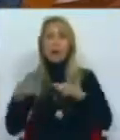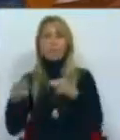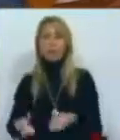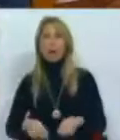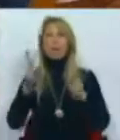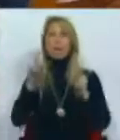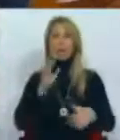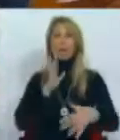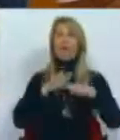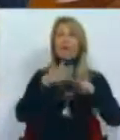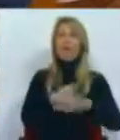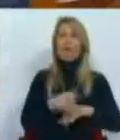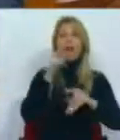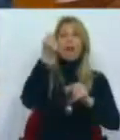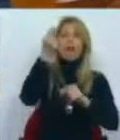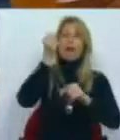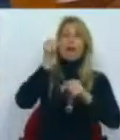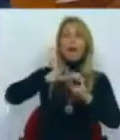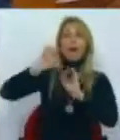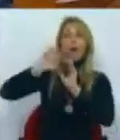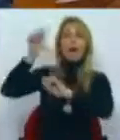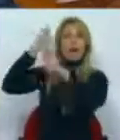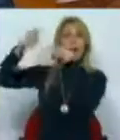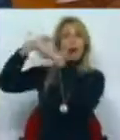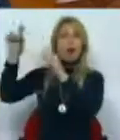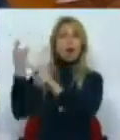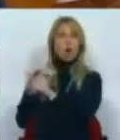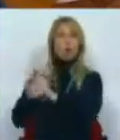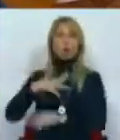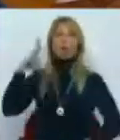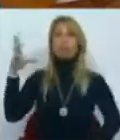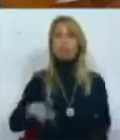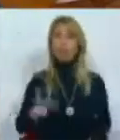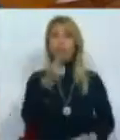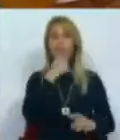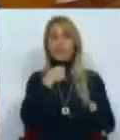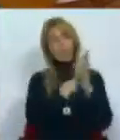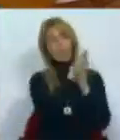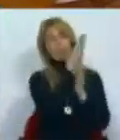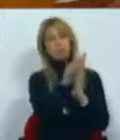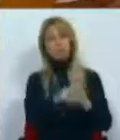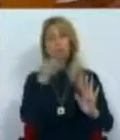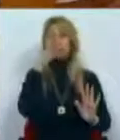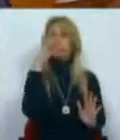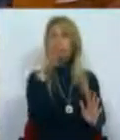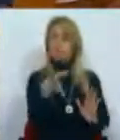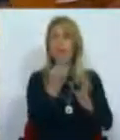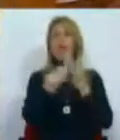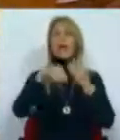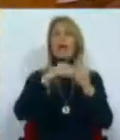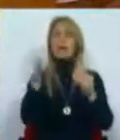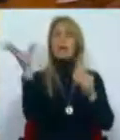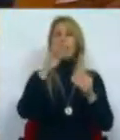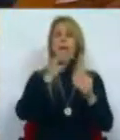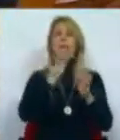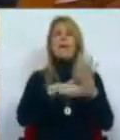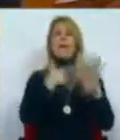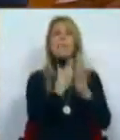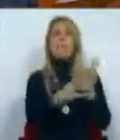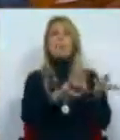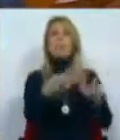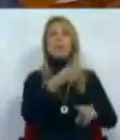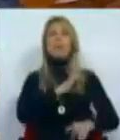internacionalização e exportação portuguesas. As medidas aqui anunciadas acrescentam-se ainda ao plano de